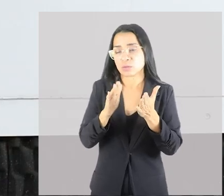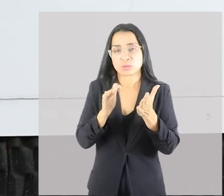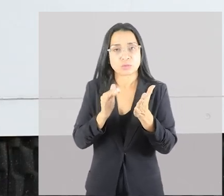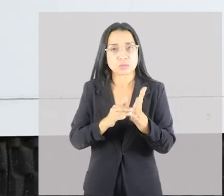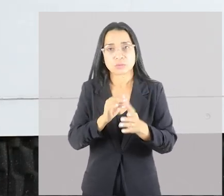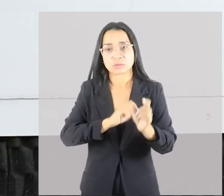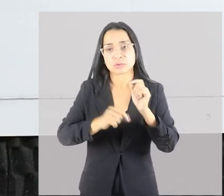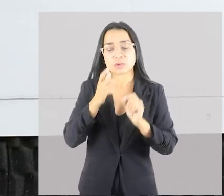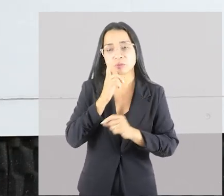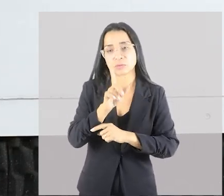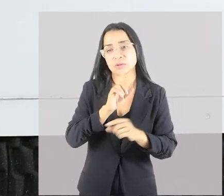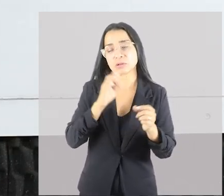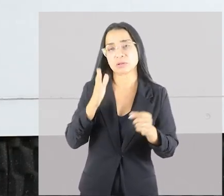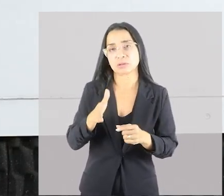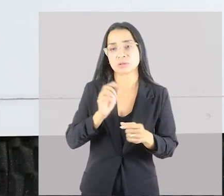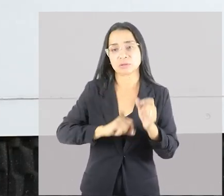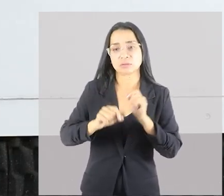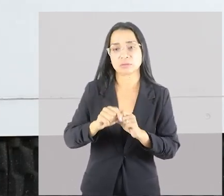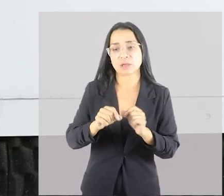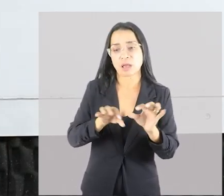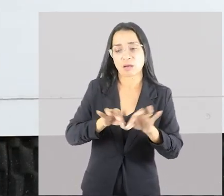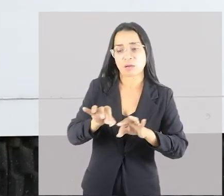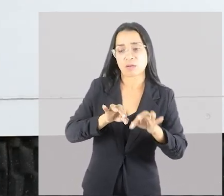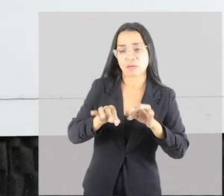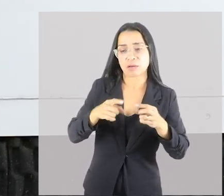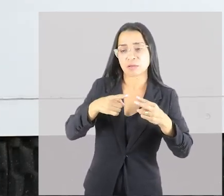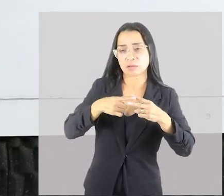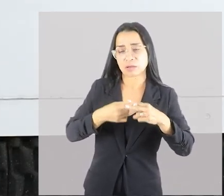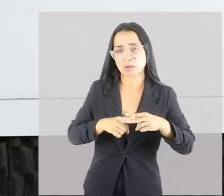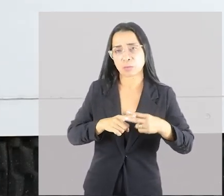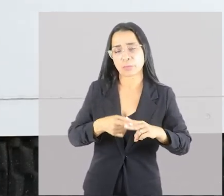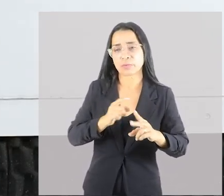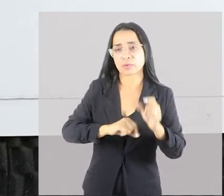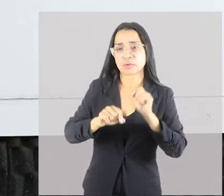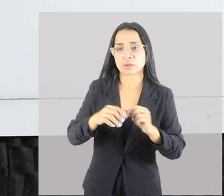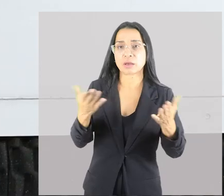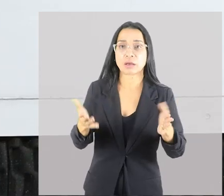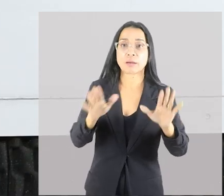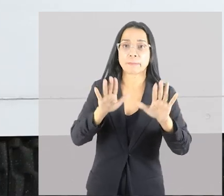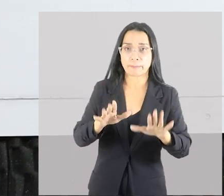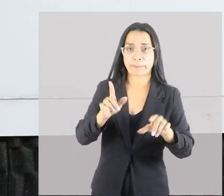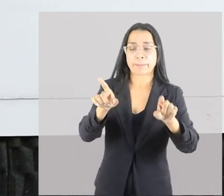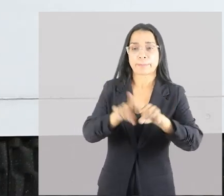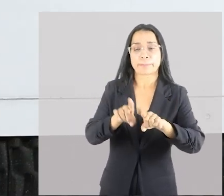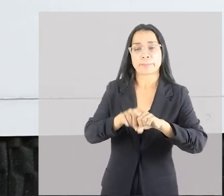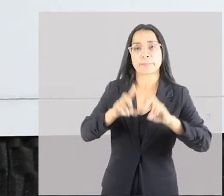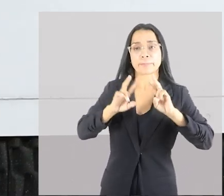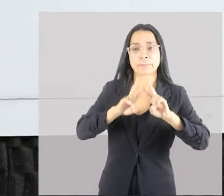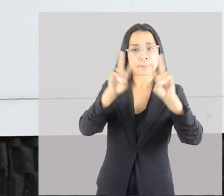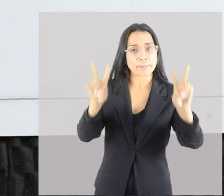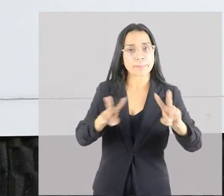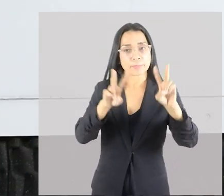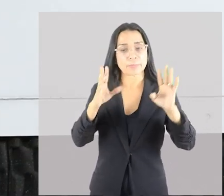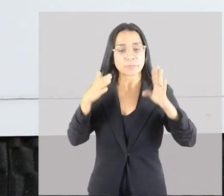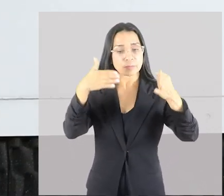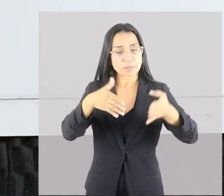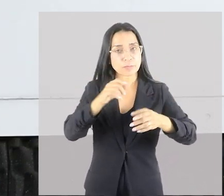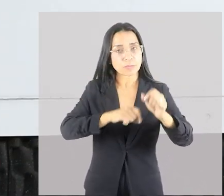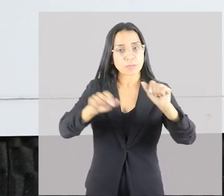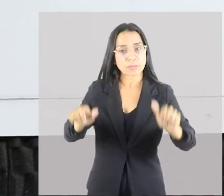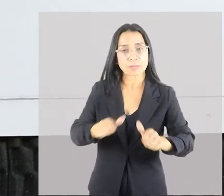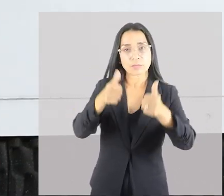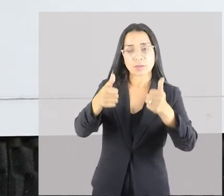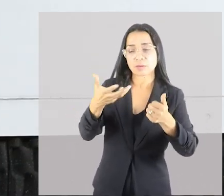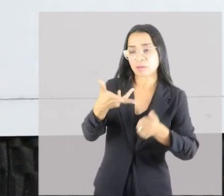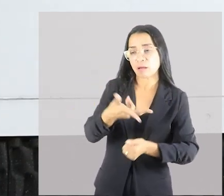gente consegue hoje já, né, consertar, né, aí, mas também já é algo visando a melhoria